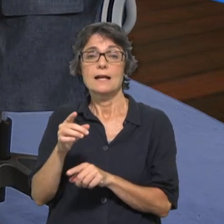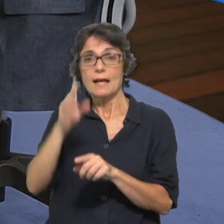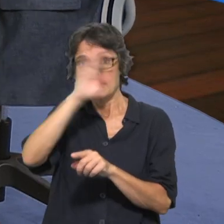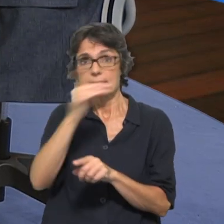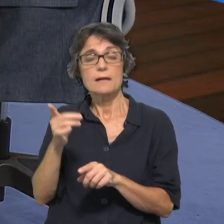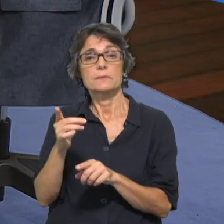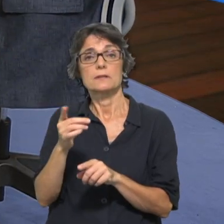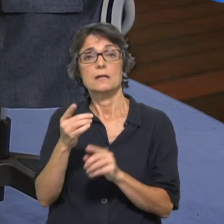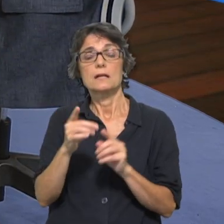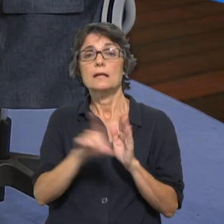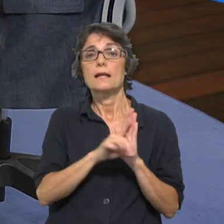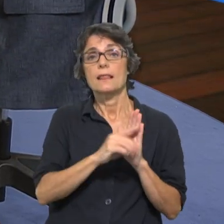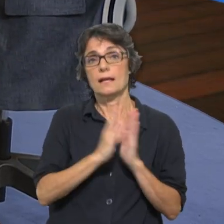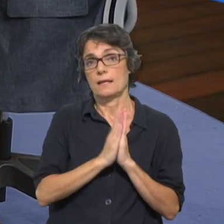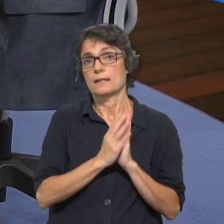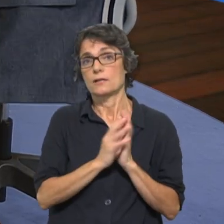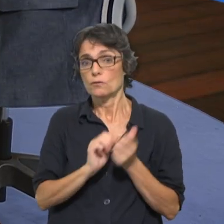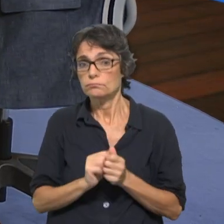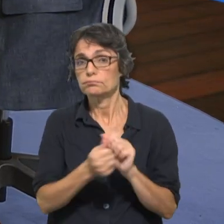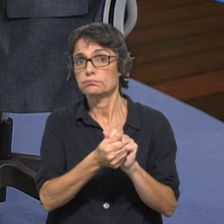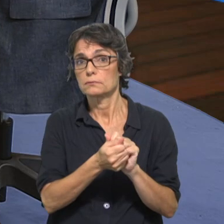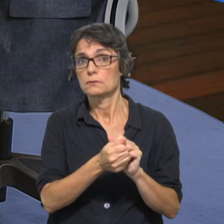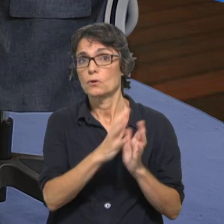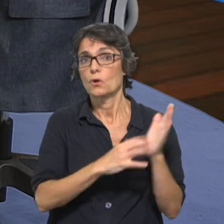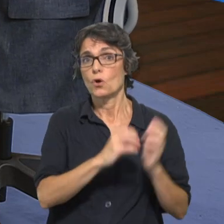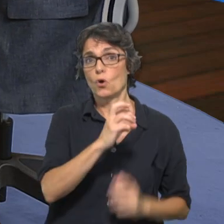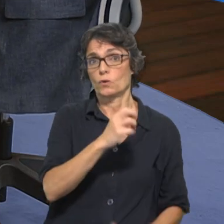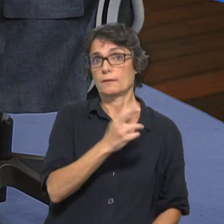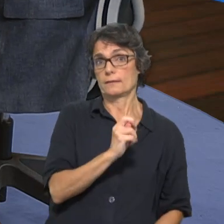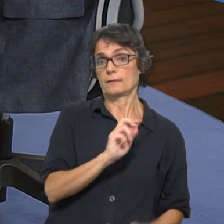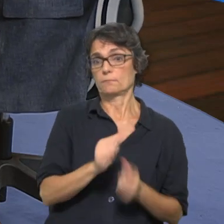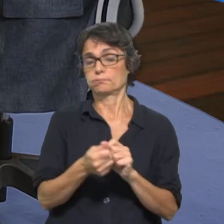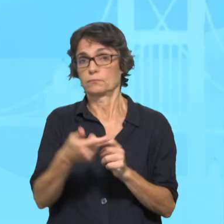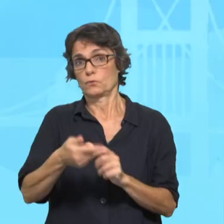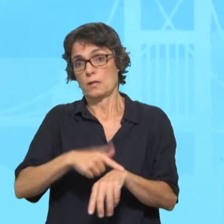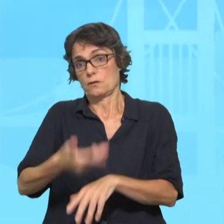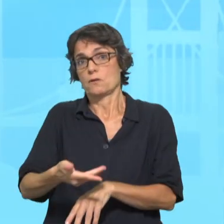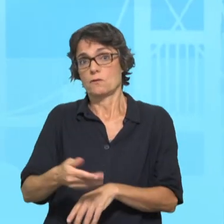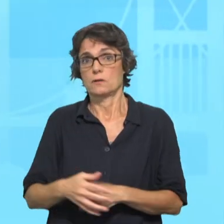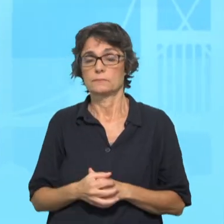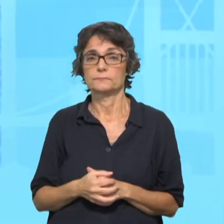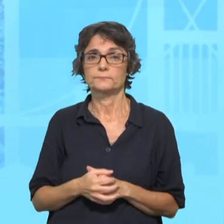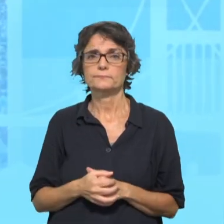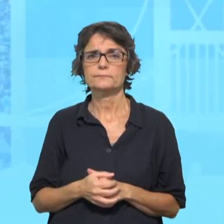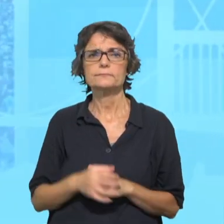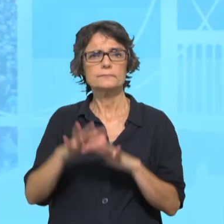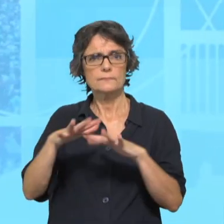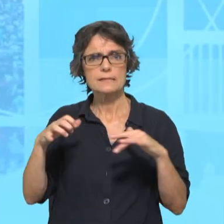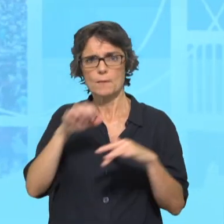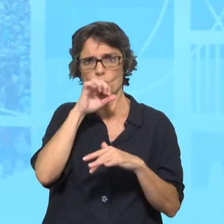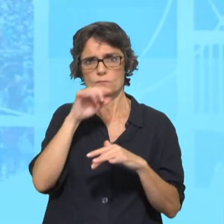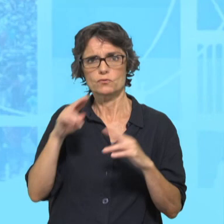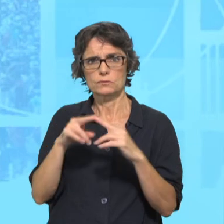adaptar aquilo que é um texto de 1983 à realidade atual. Já vamos a esta Assembleia, porque há também alguns momentos muito específicos.